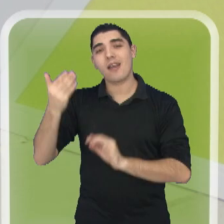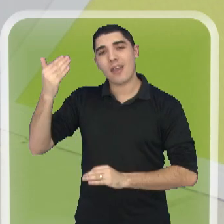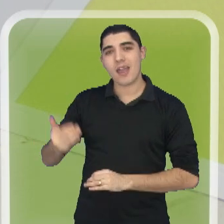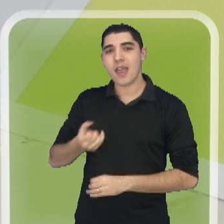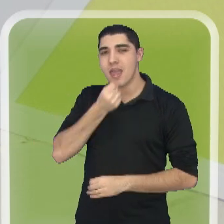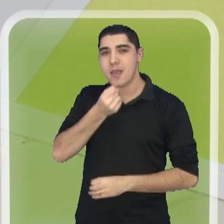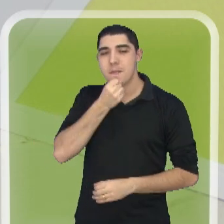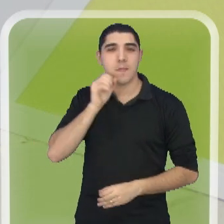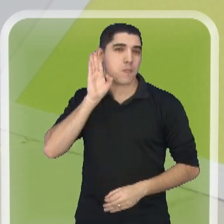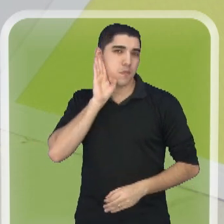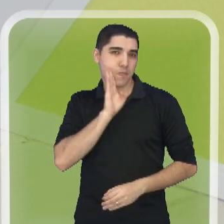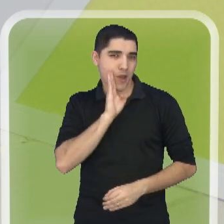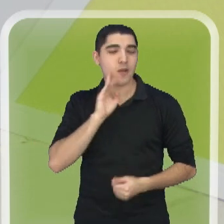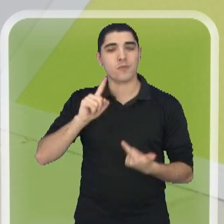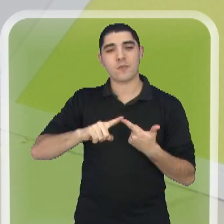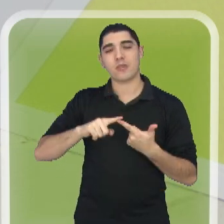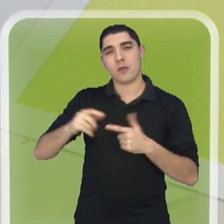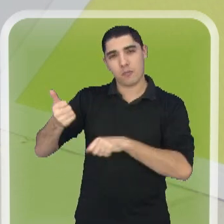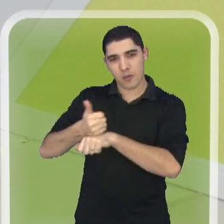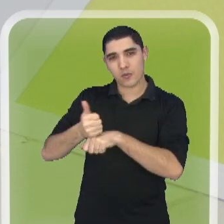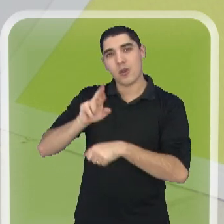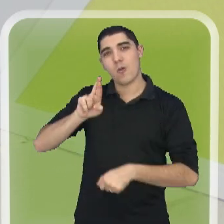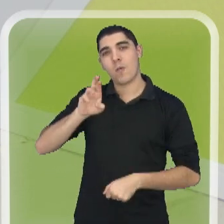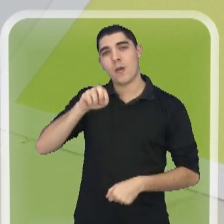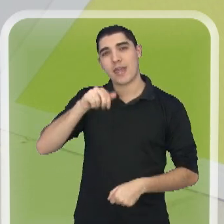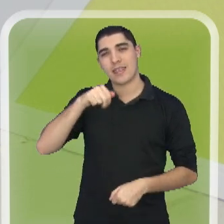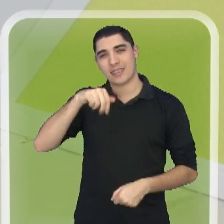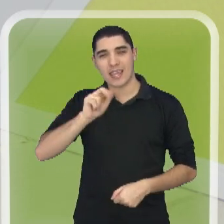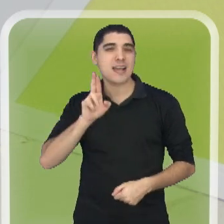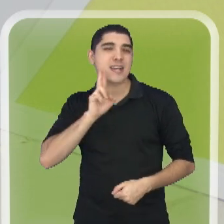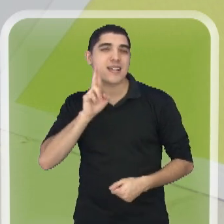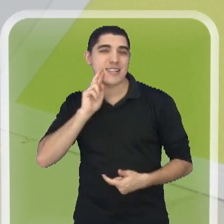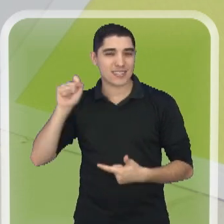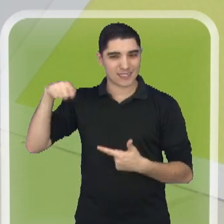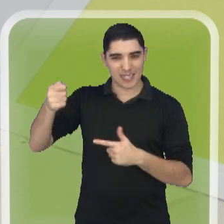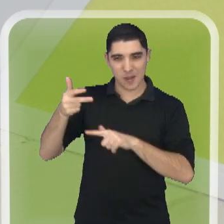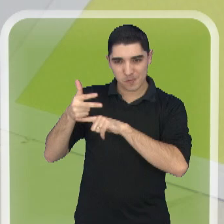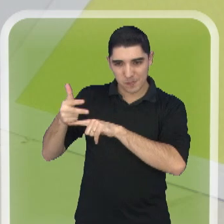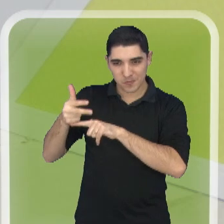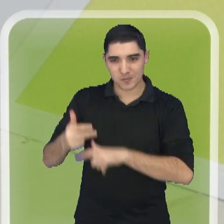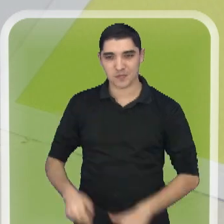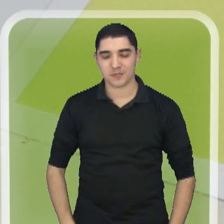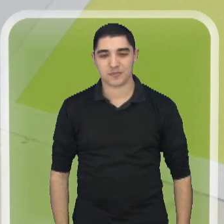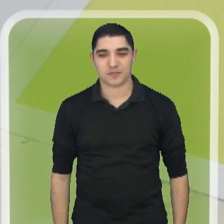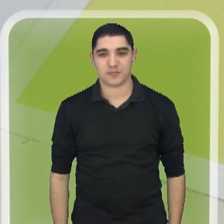repórter Paulo Ricardo e o cinegrafista Renan Rosa, o nosso sabiazinho. Solta, Matheus!